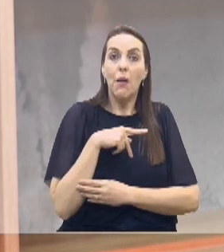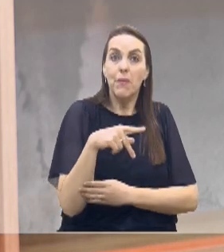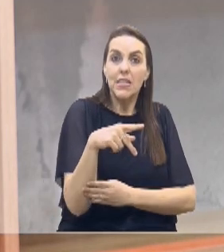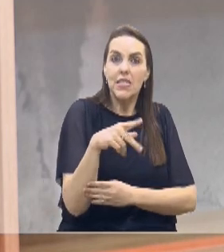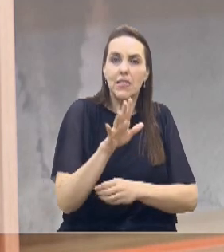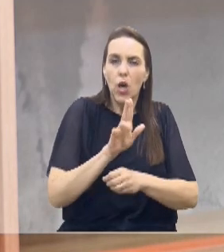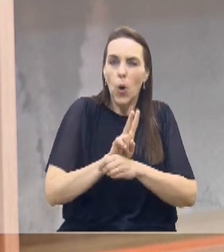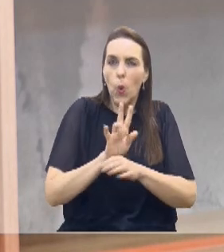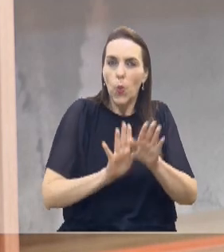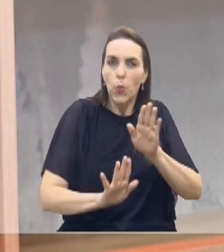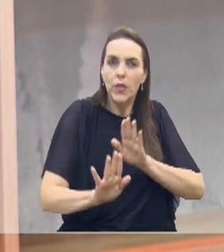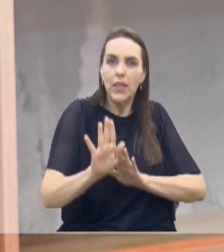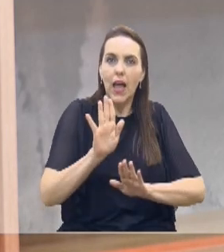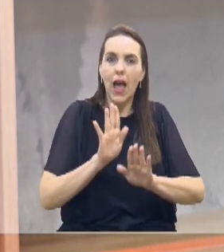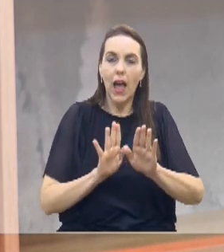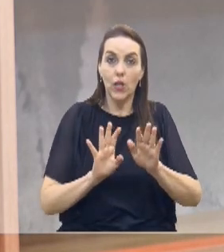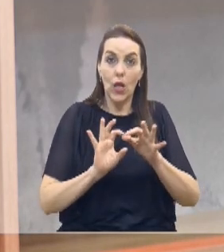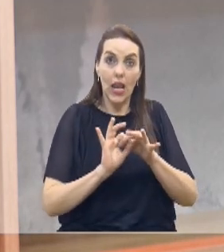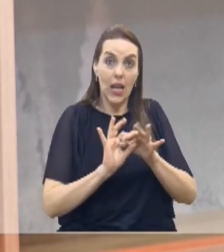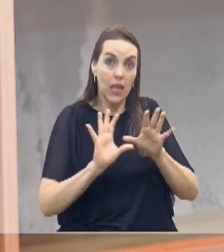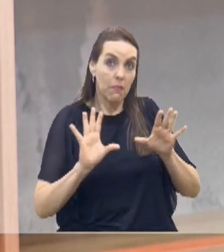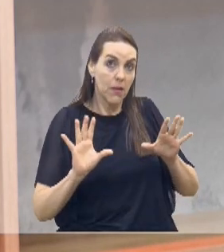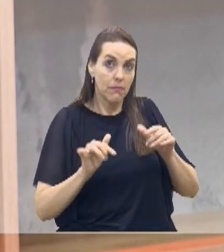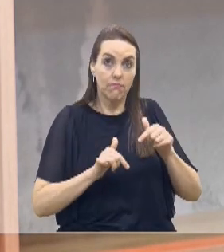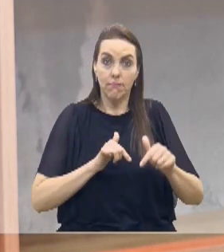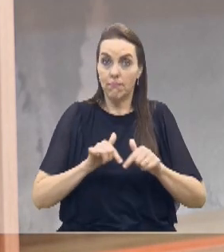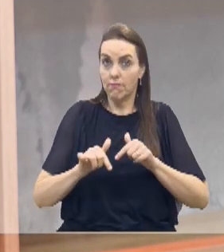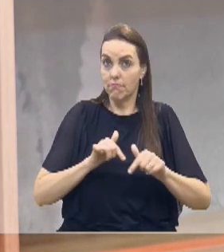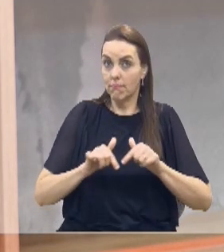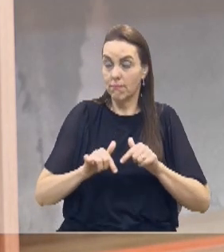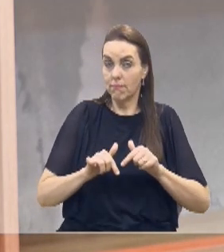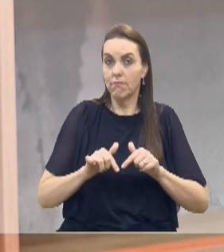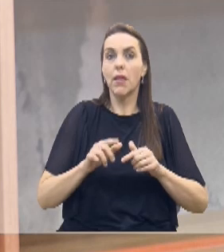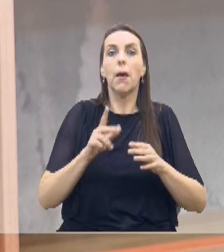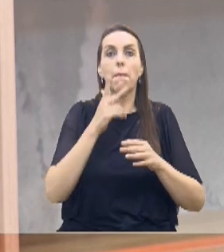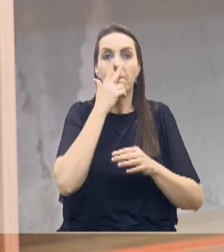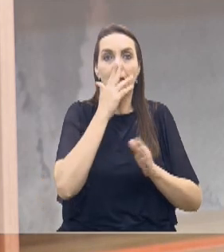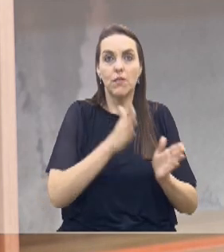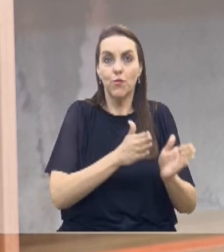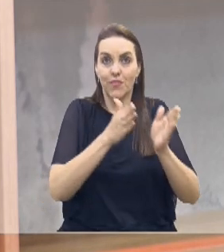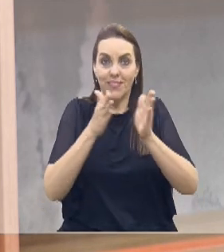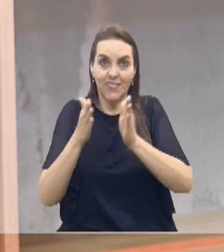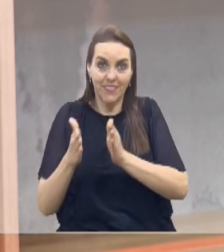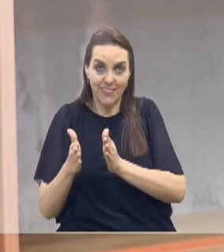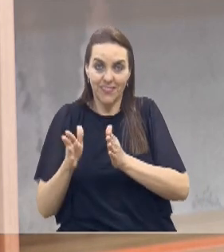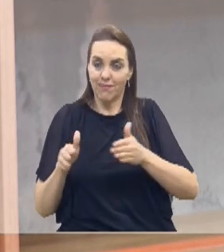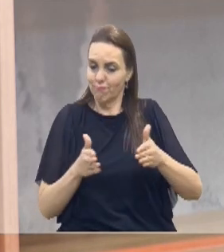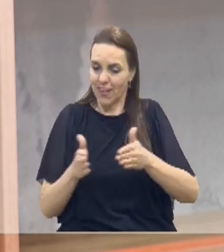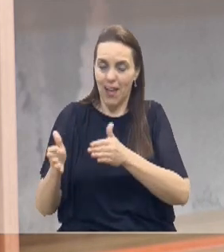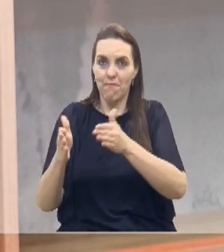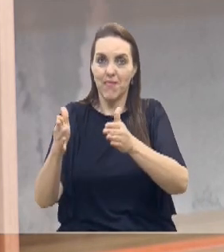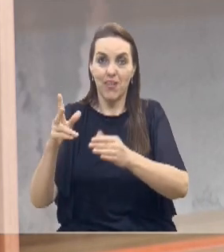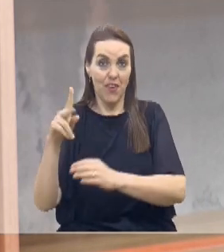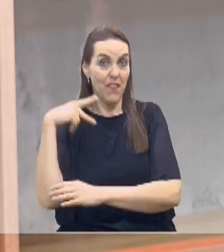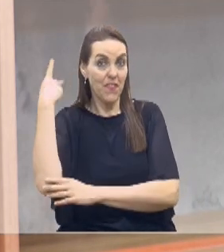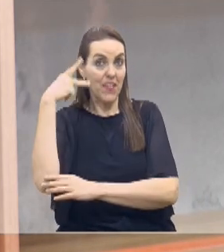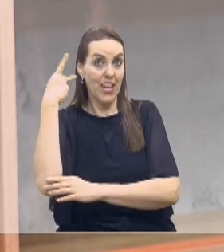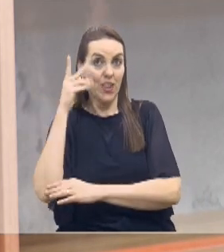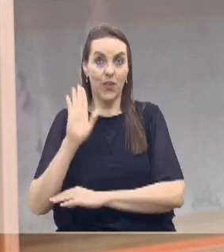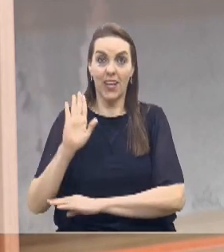dar liberdade para o trabalho e, ao mesmo tempo, a senhora seguir o seu lado vereadora, a senhora era